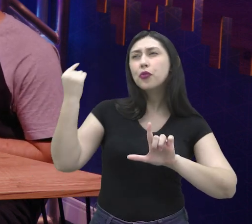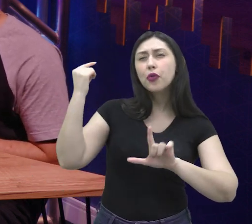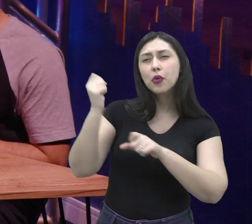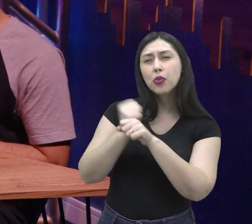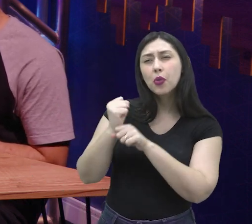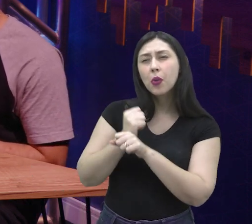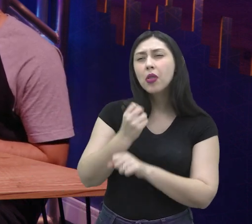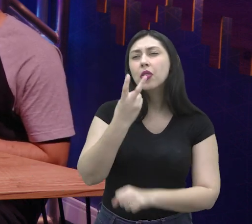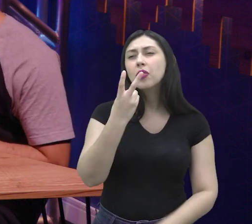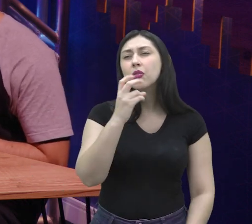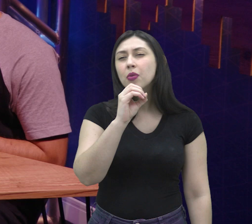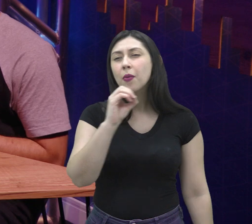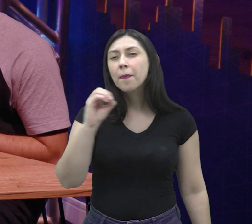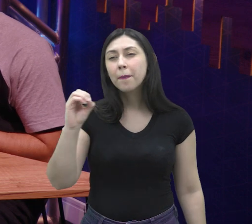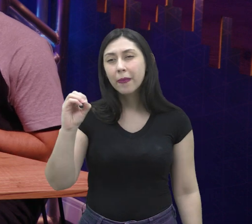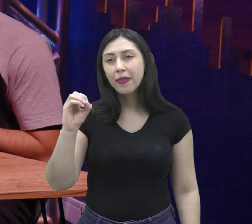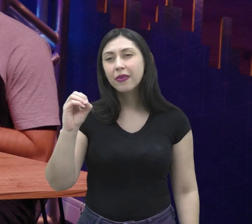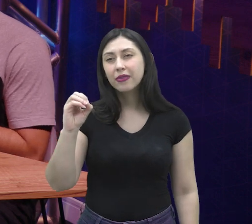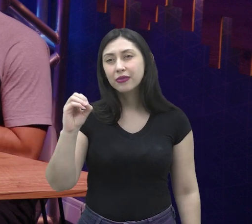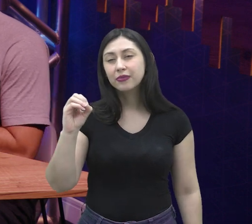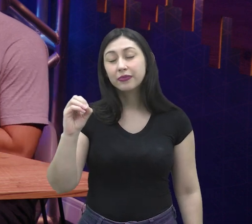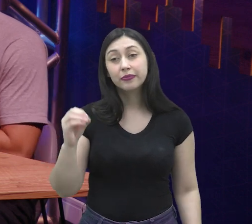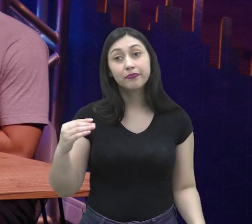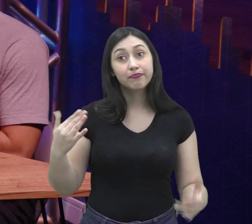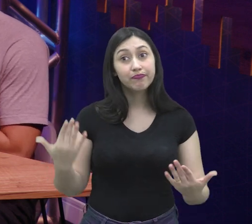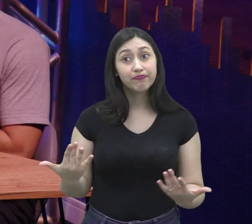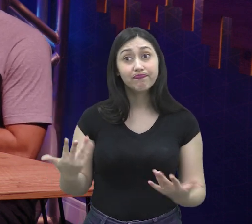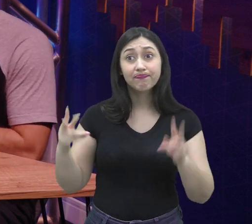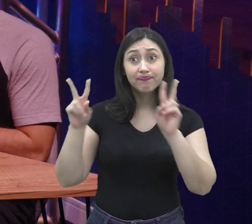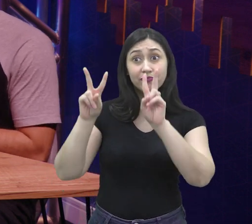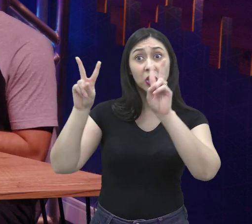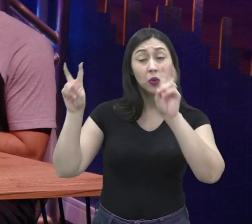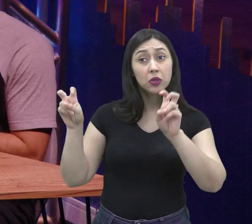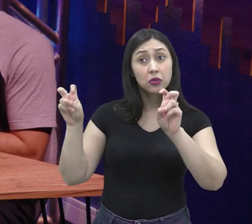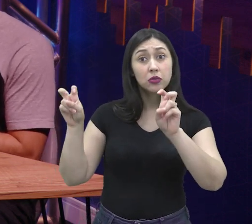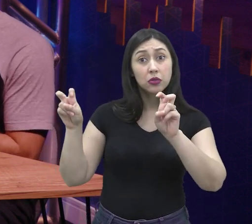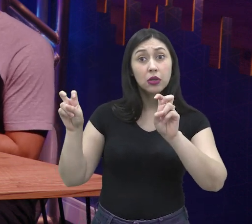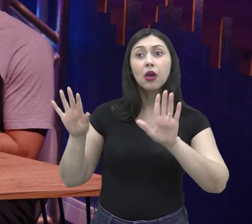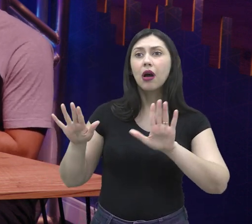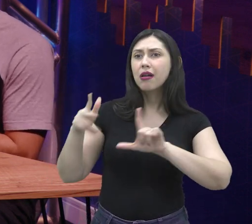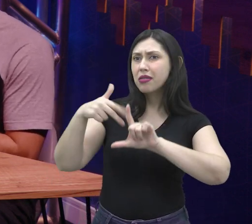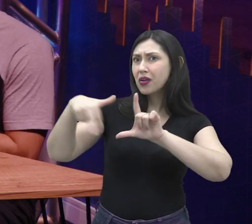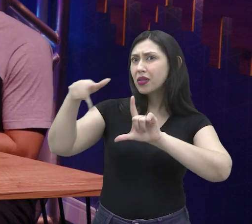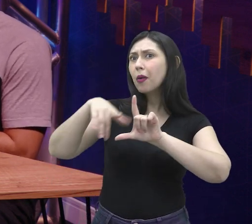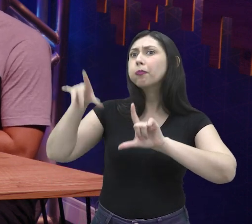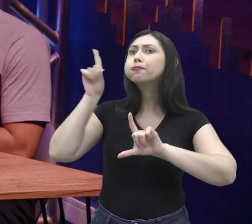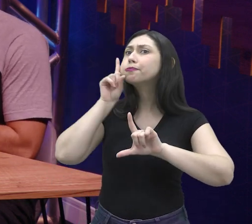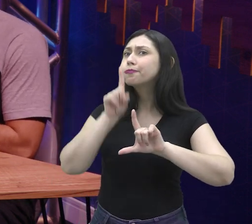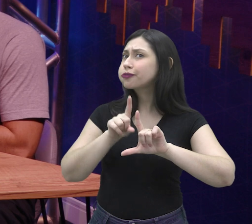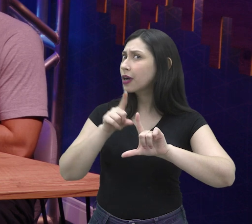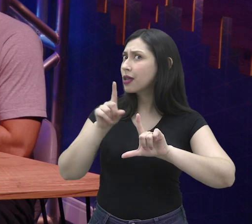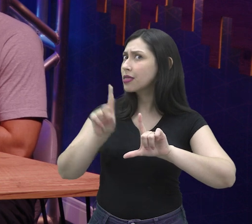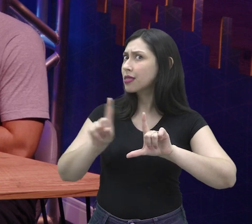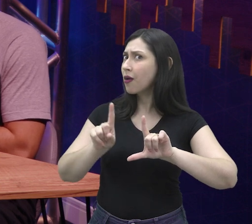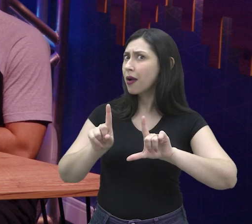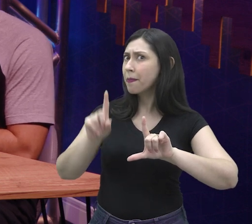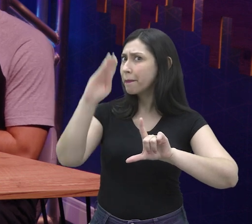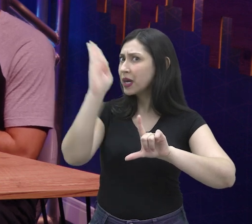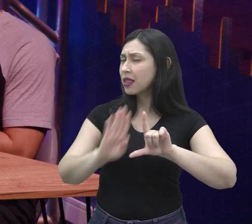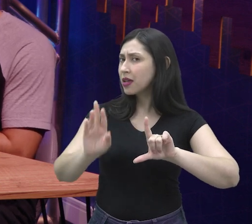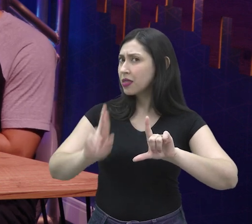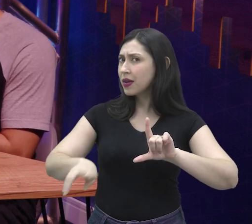anos 2000, né? Então, é um tema e é um desenho ainda americano, né? Não é um desenho